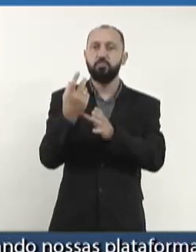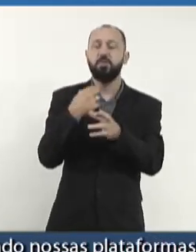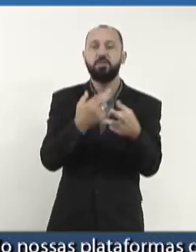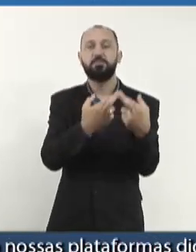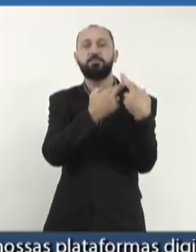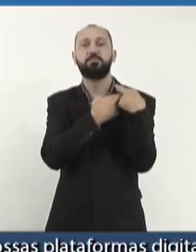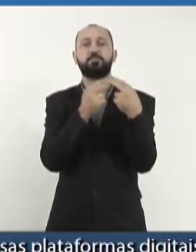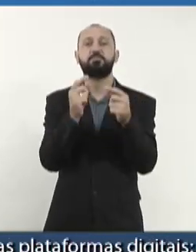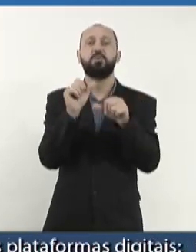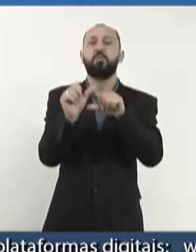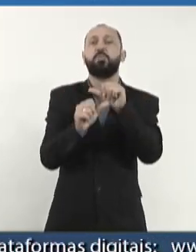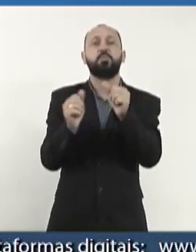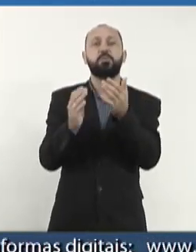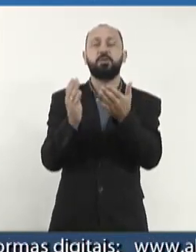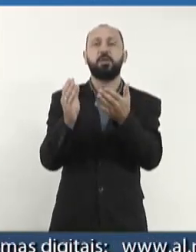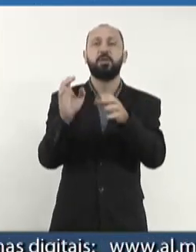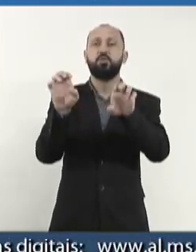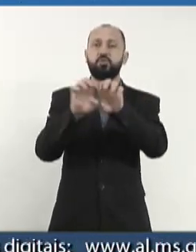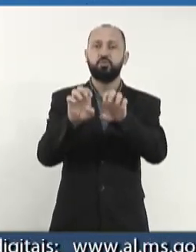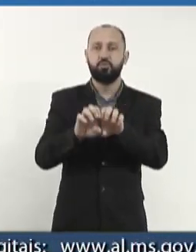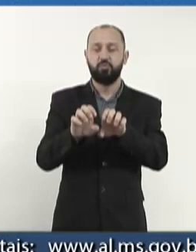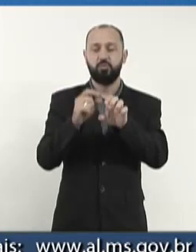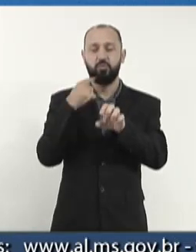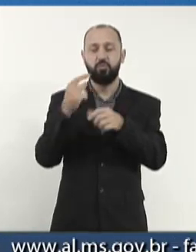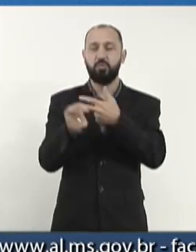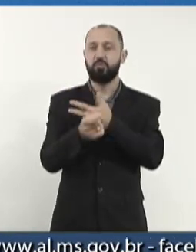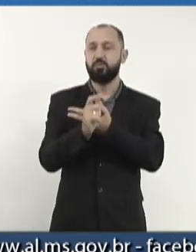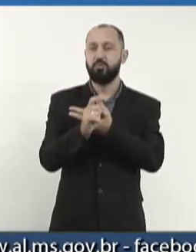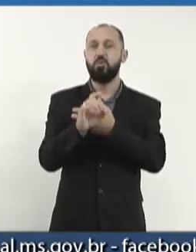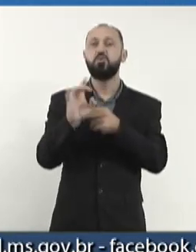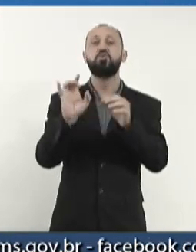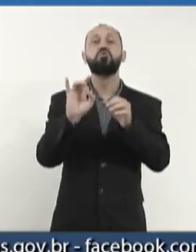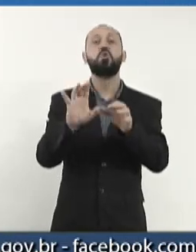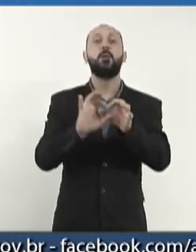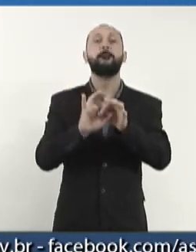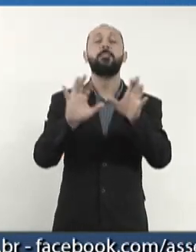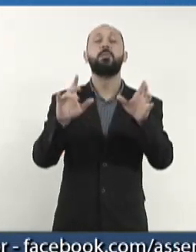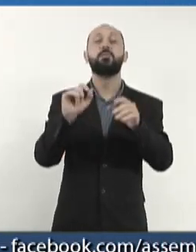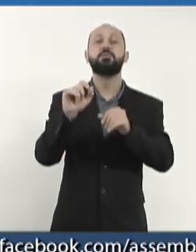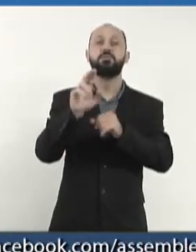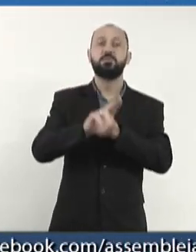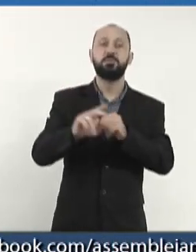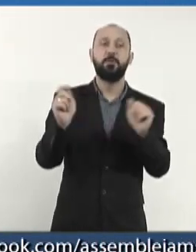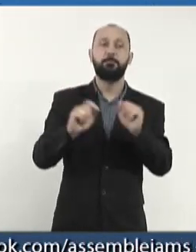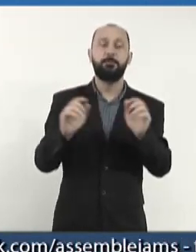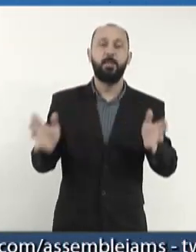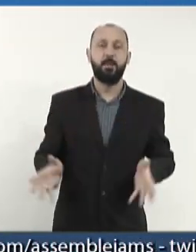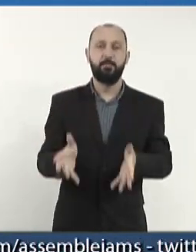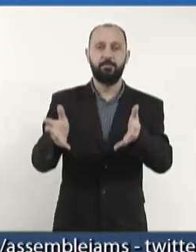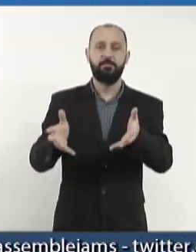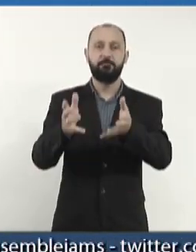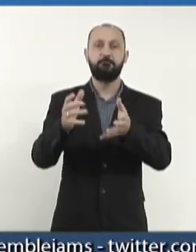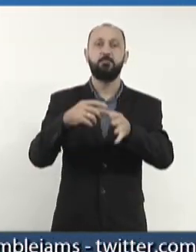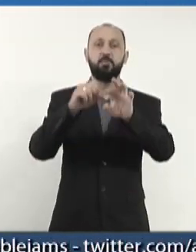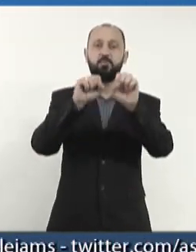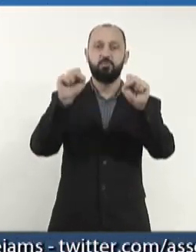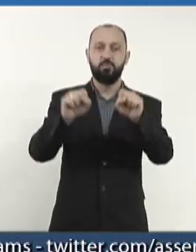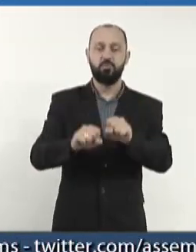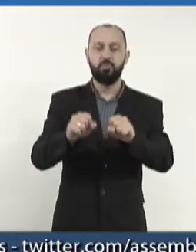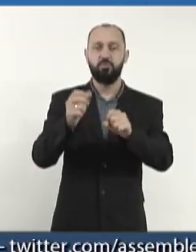atribuições nem modifica a estrutura do Poder Executivo, apenas permite que seja potencializado sistema